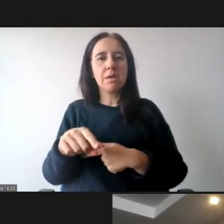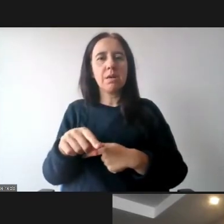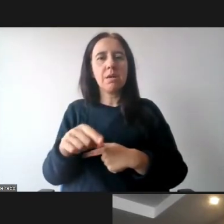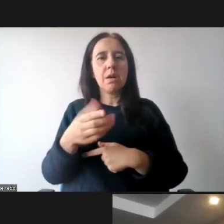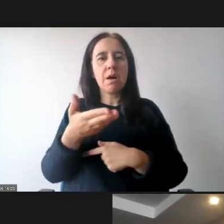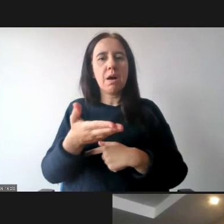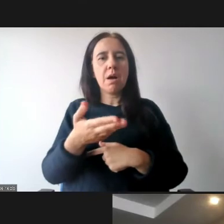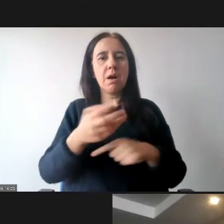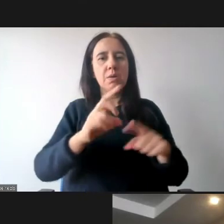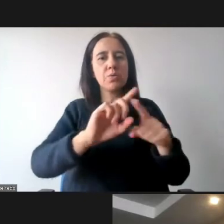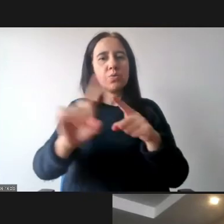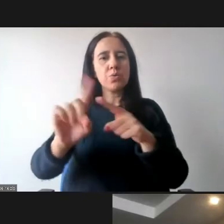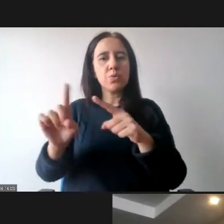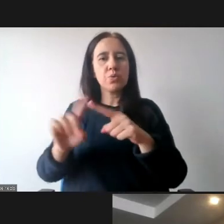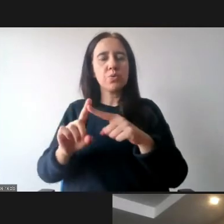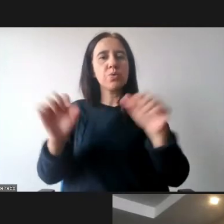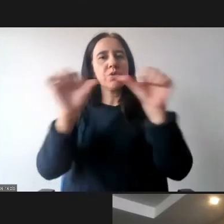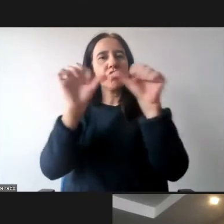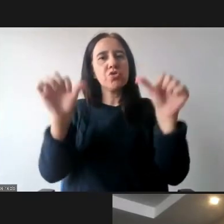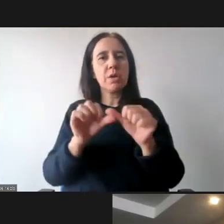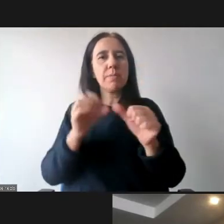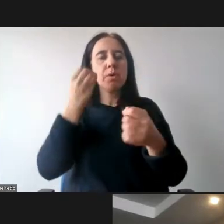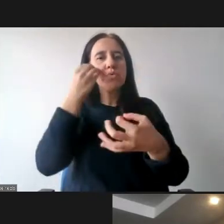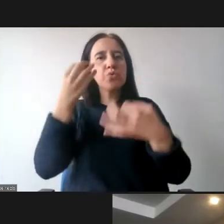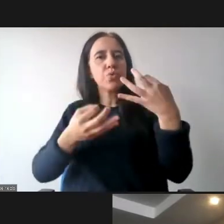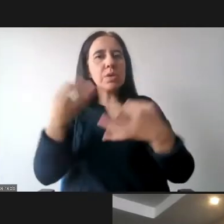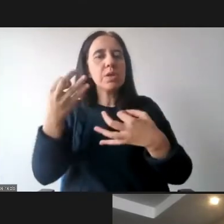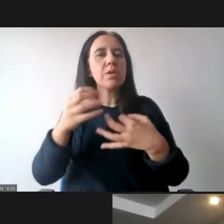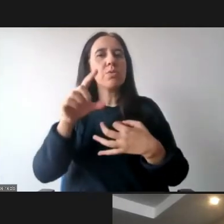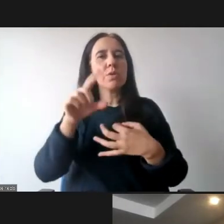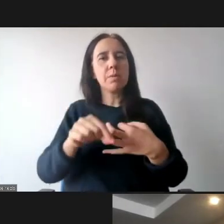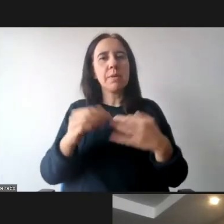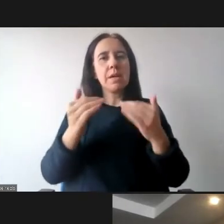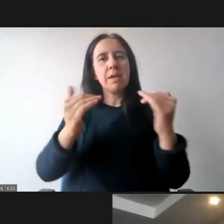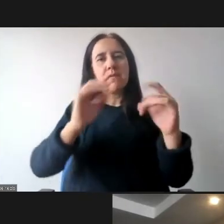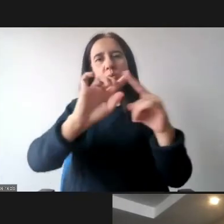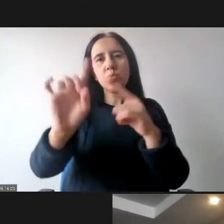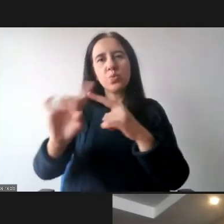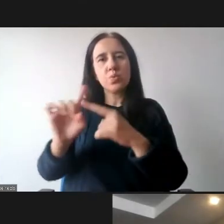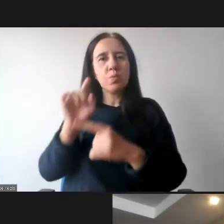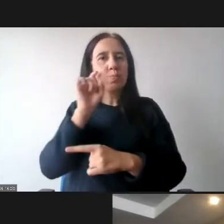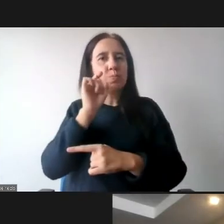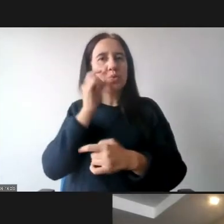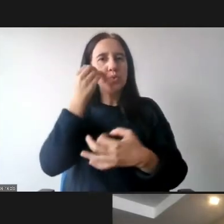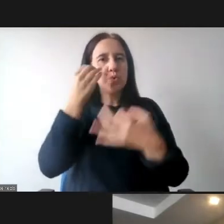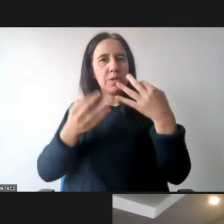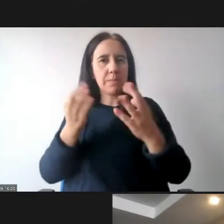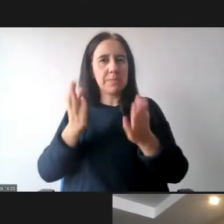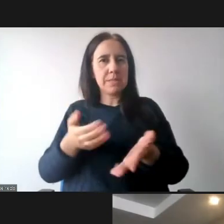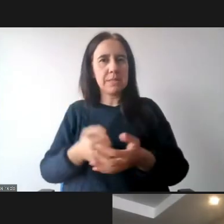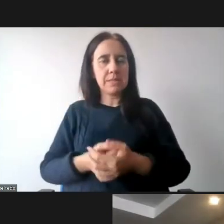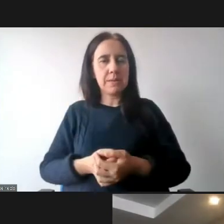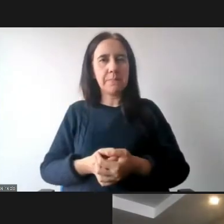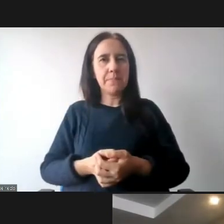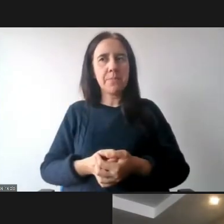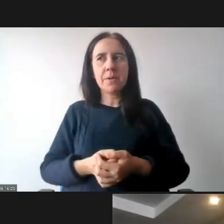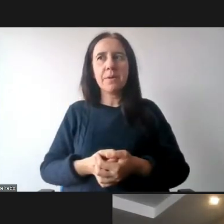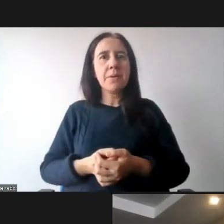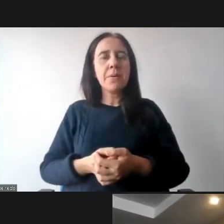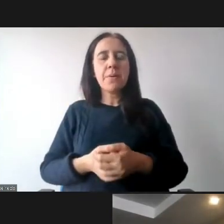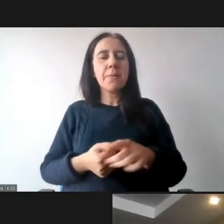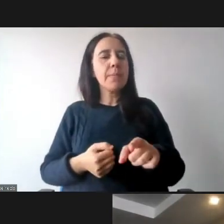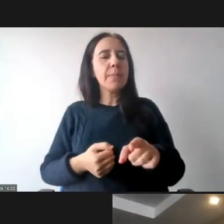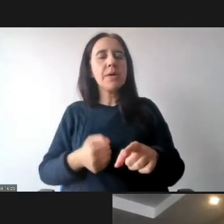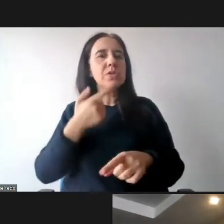diversos sistemas jurídicos e em diversos níveis de proteção jurídica. Isso não significa que não